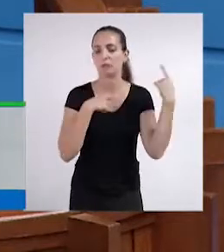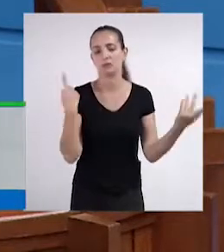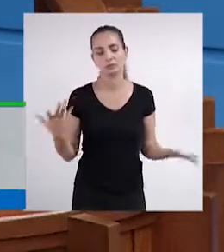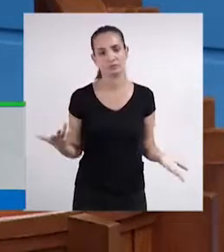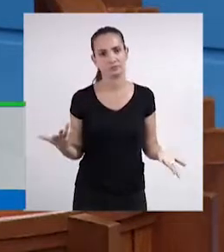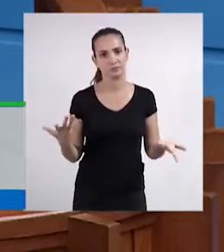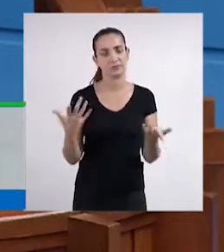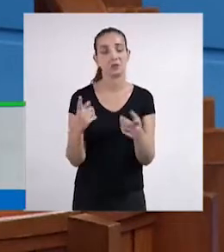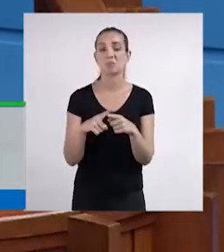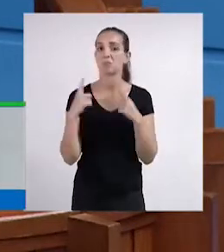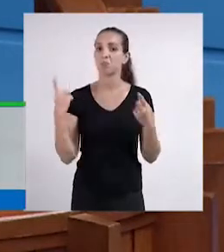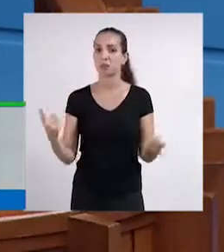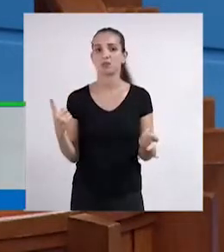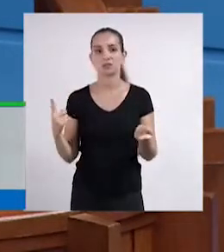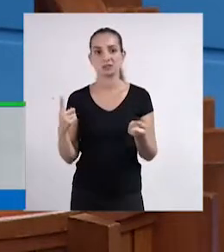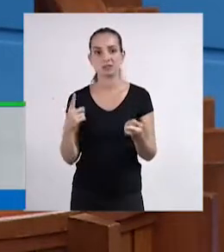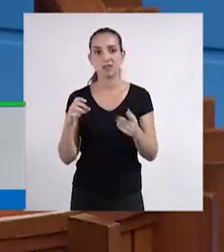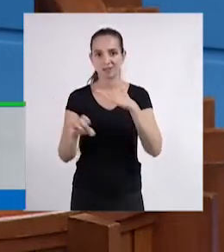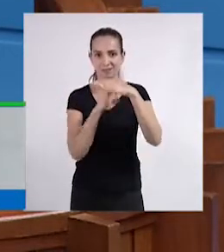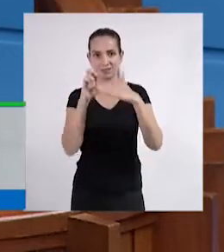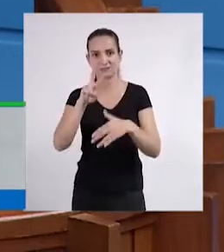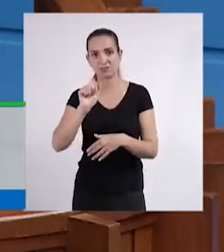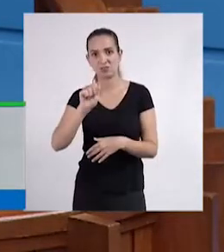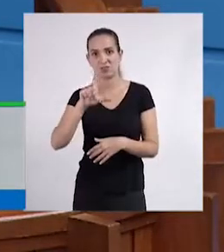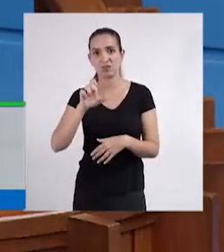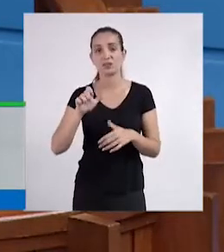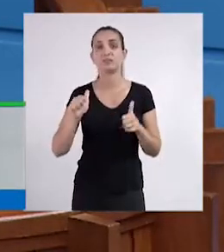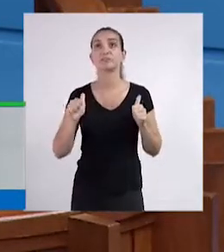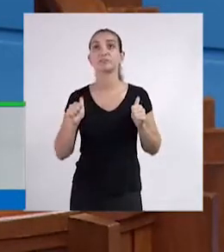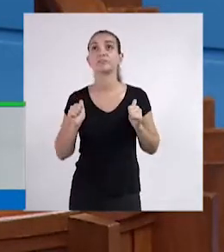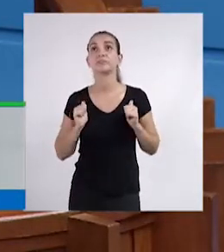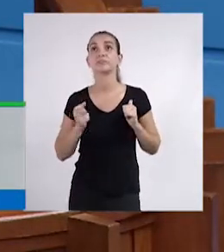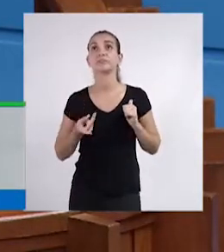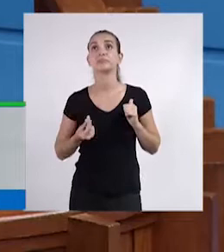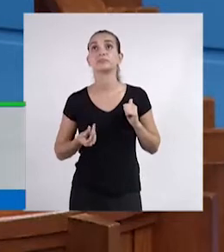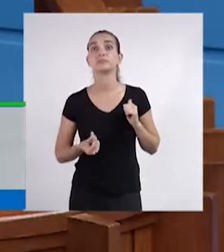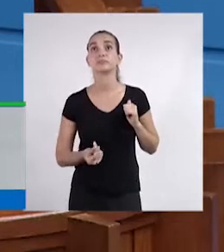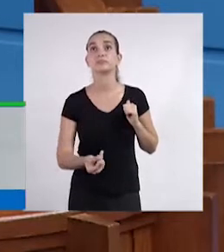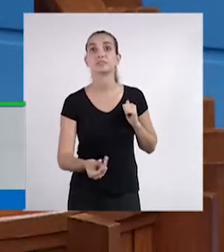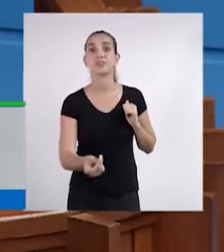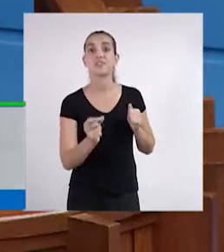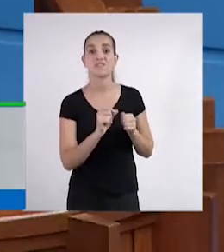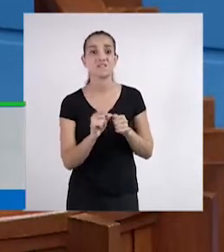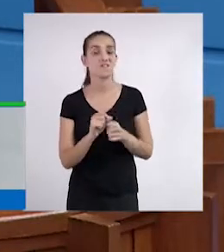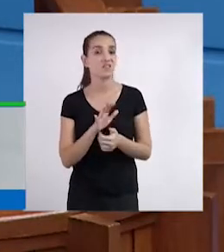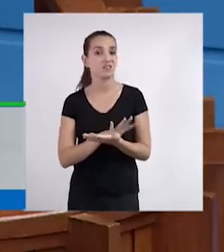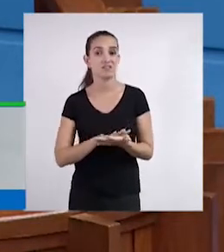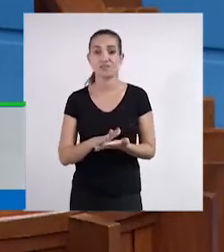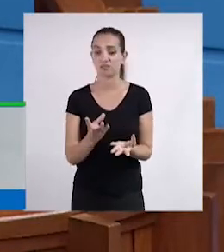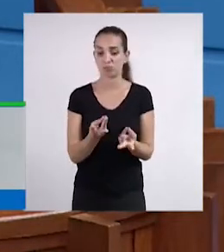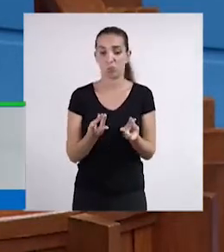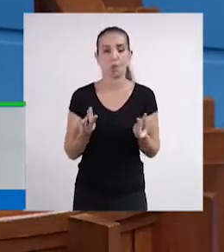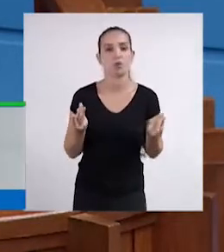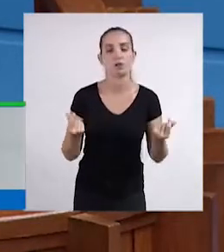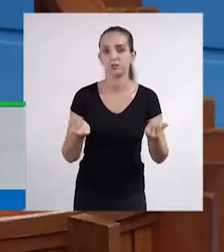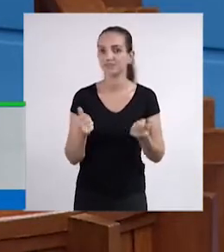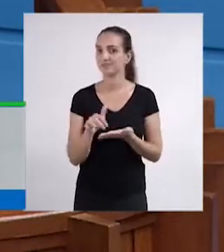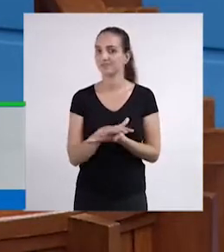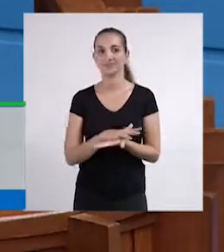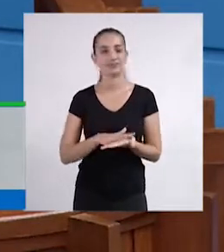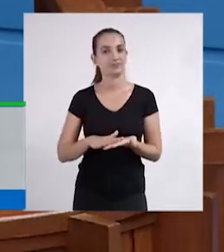para comover a empresa responsável por isso, não serviu para sensibilizar e